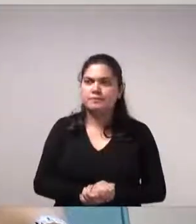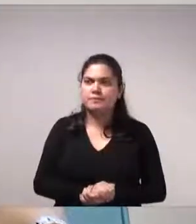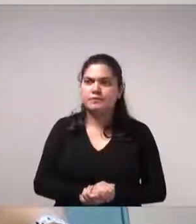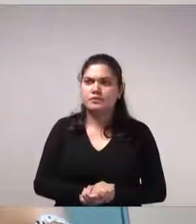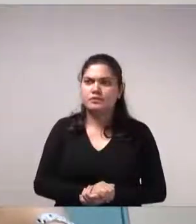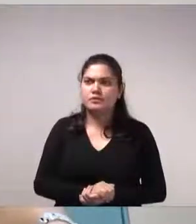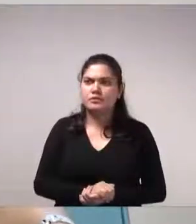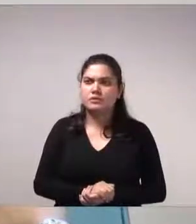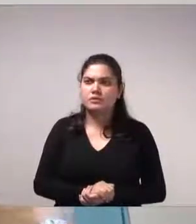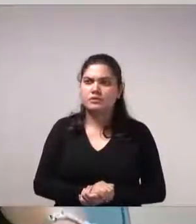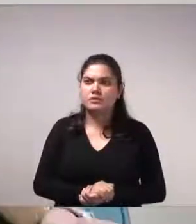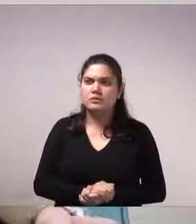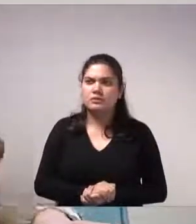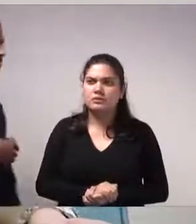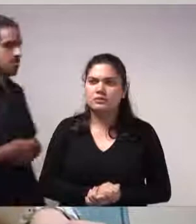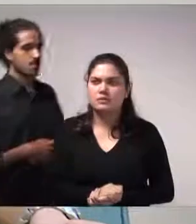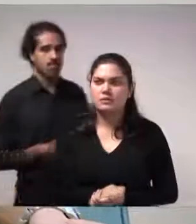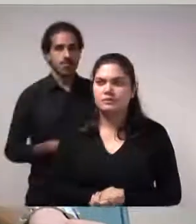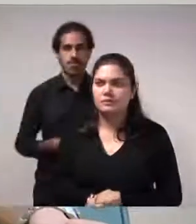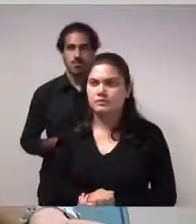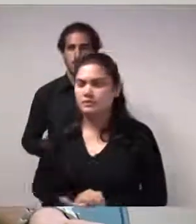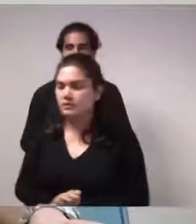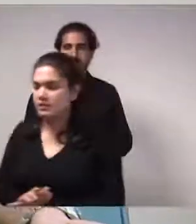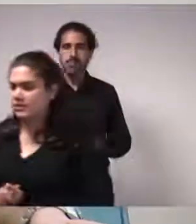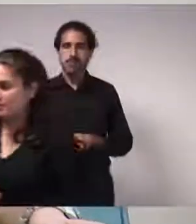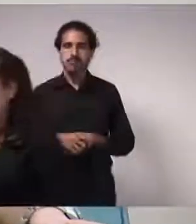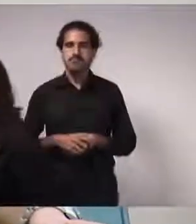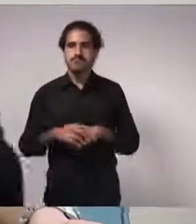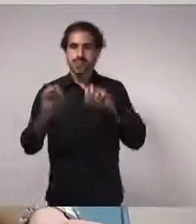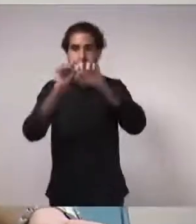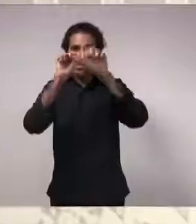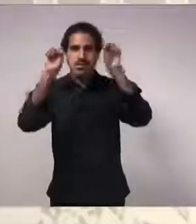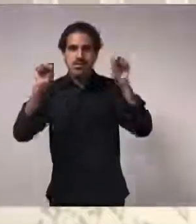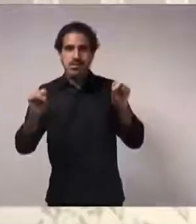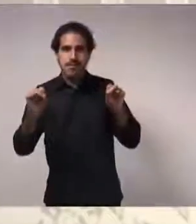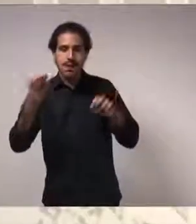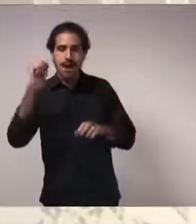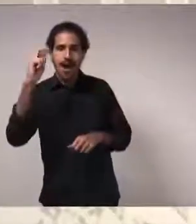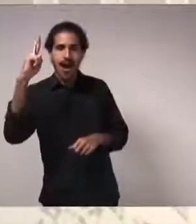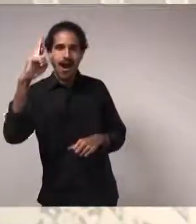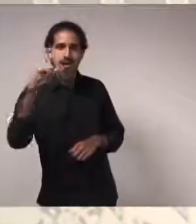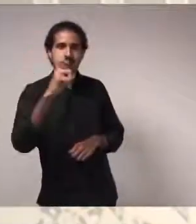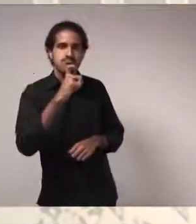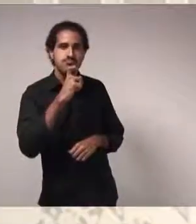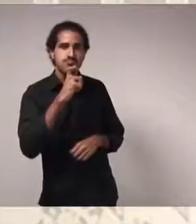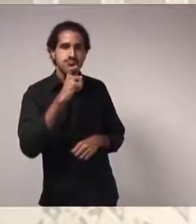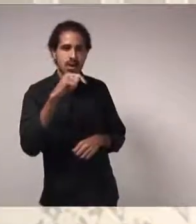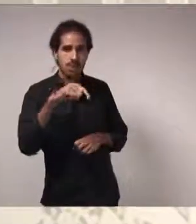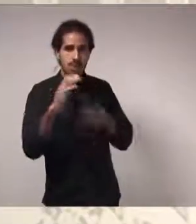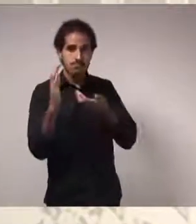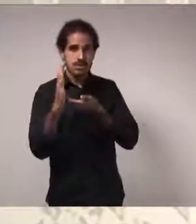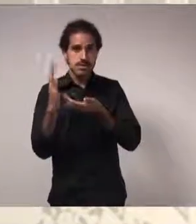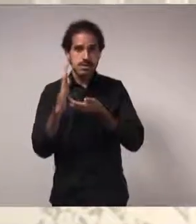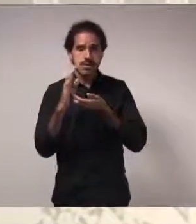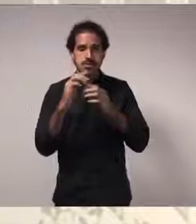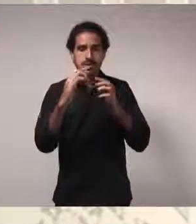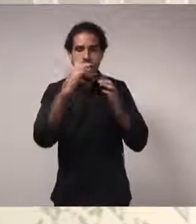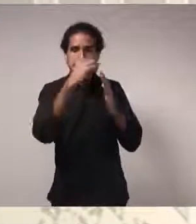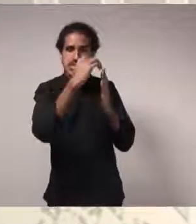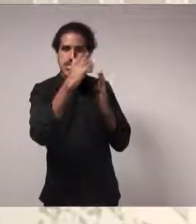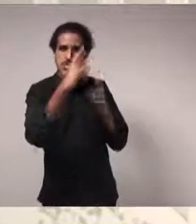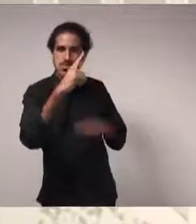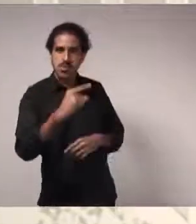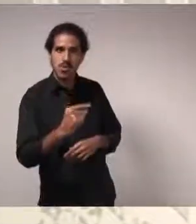Então, nos sistemas de ar-condicionado da Câmara, nós temos um grande projeto hoje, que é o da modernização, reduzindo de 4 centrais de